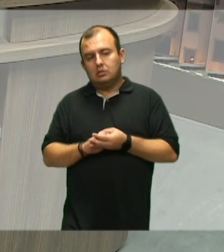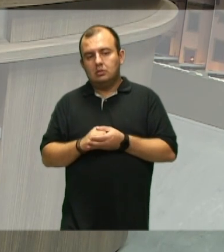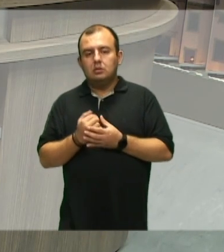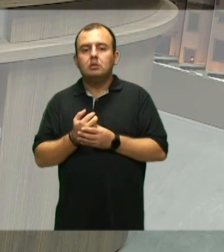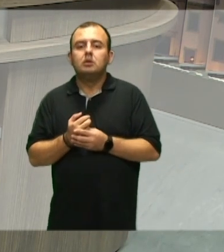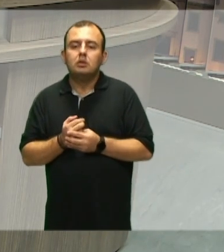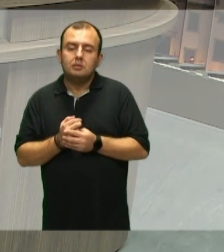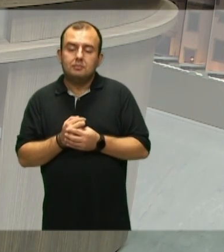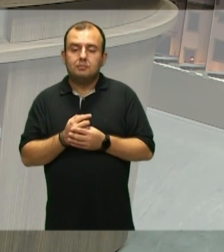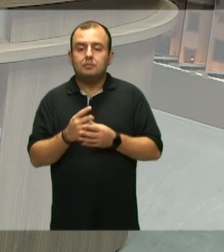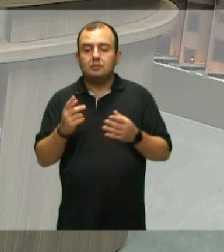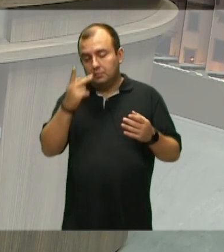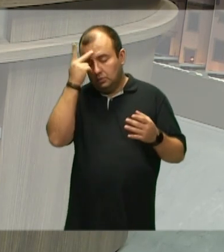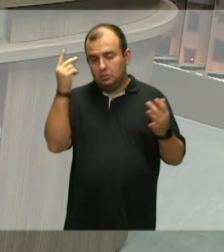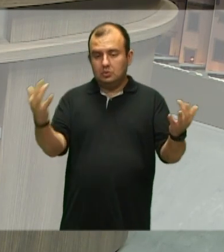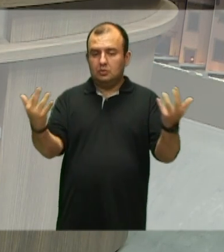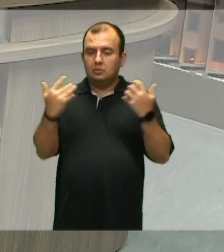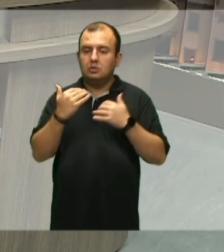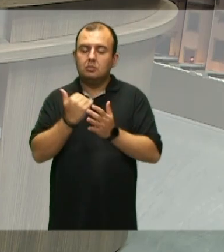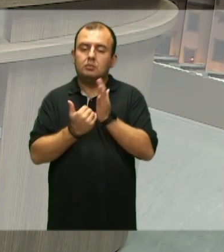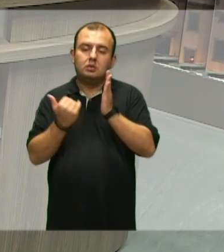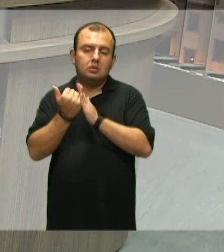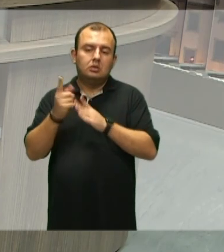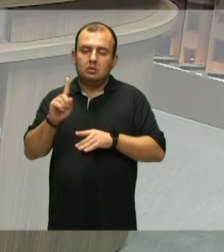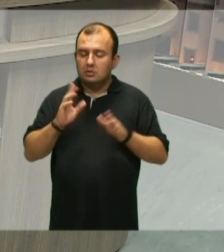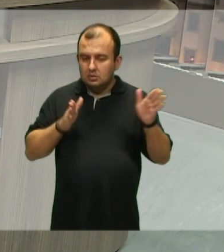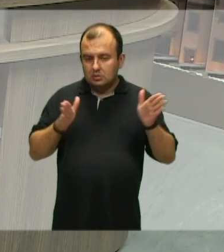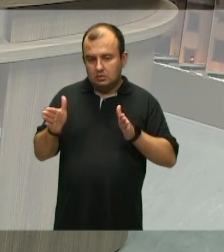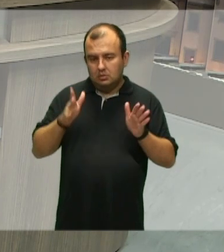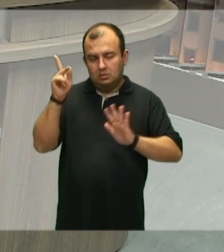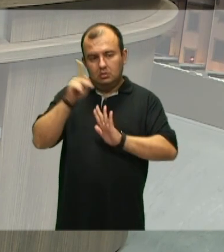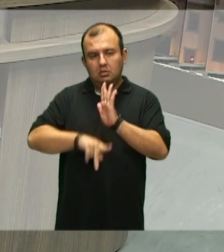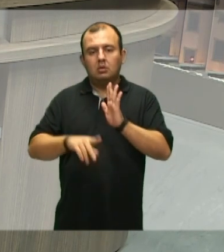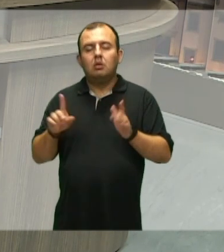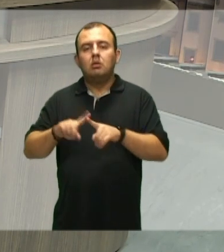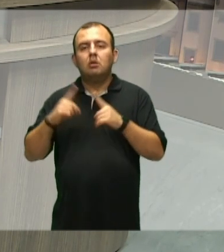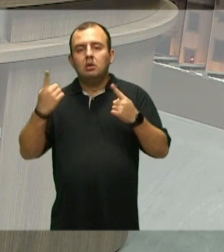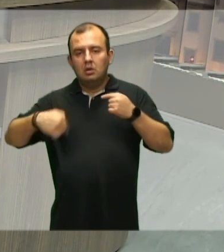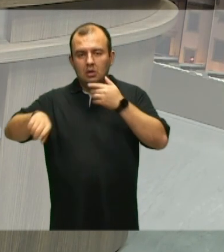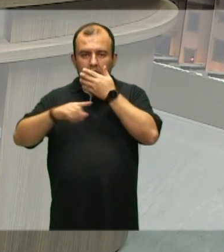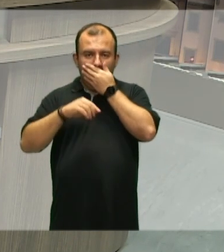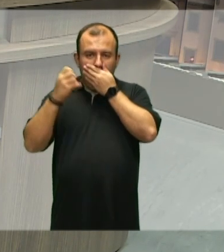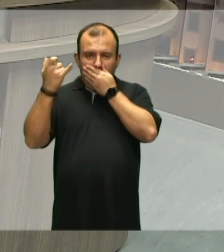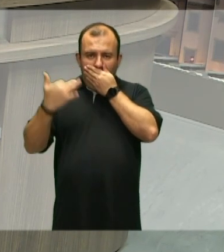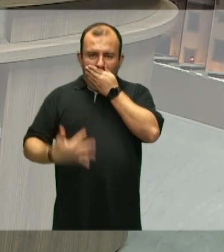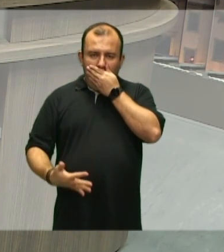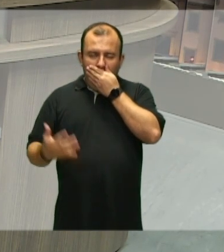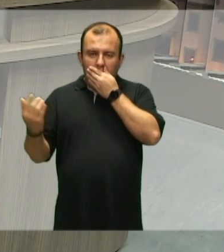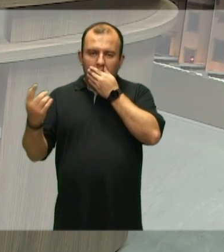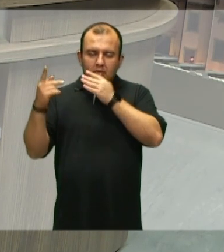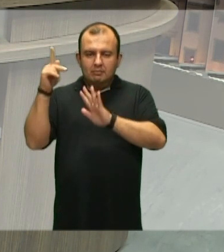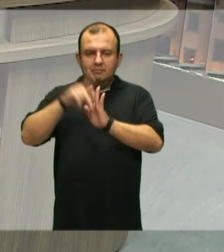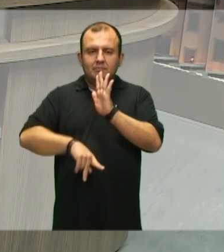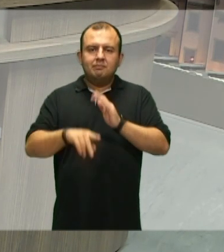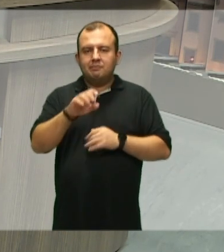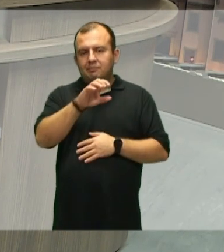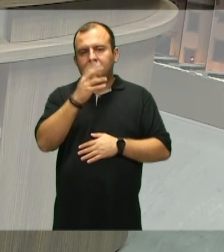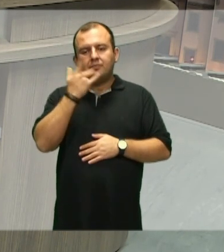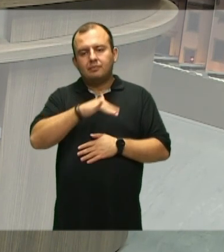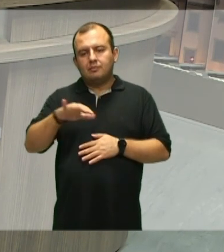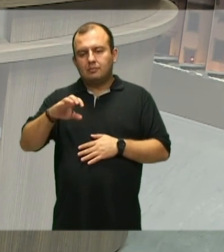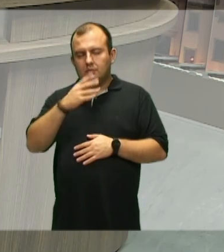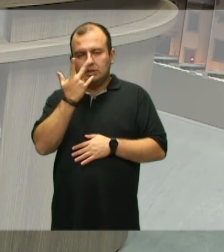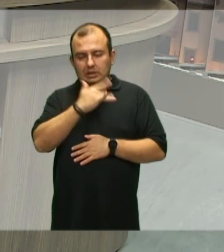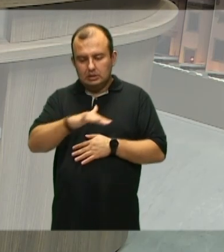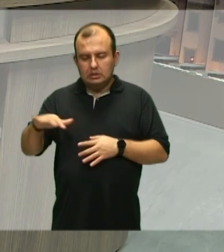para atrair mais gente nesse período desse projeto. Mas a gente falar sobre esse projeto, porque é importante, serão 800